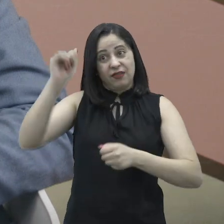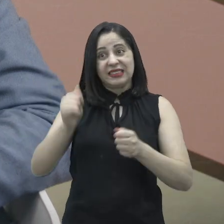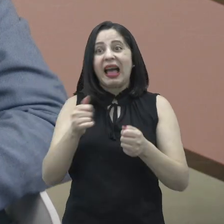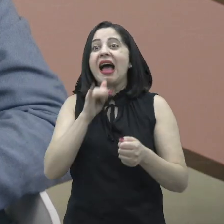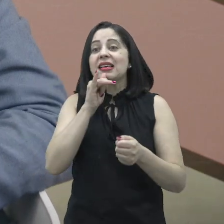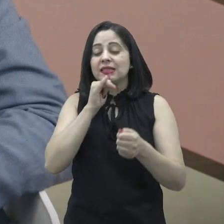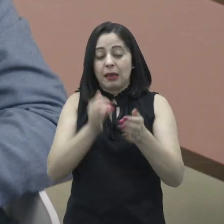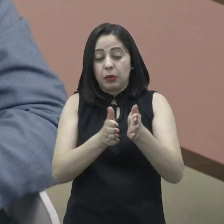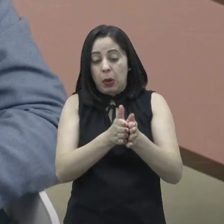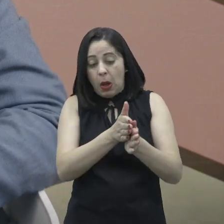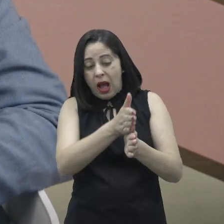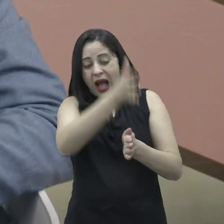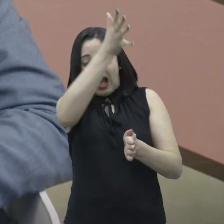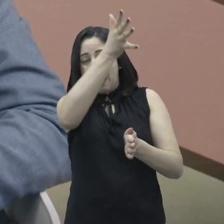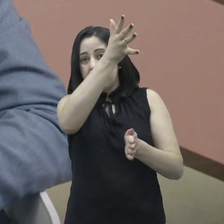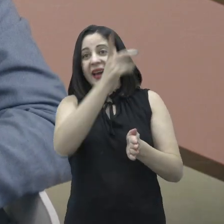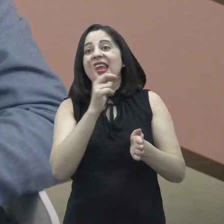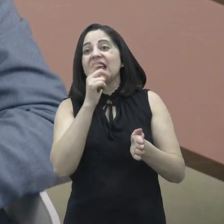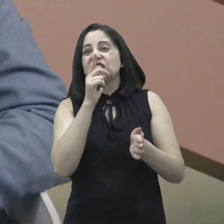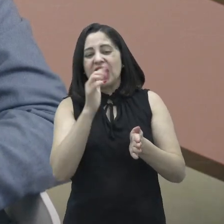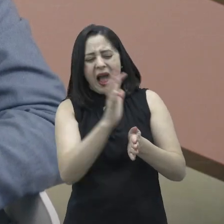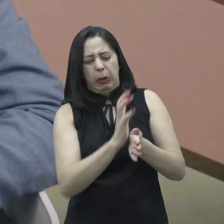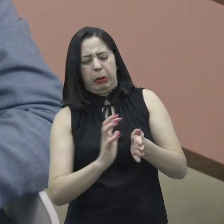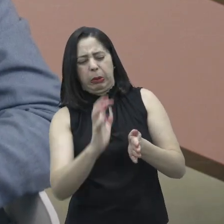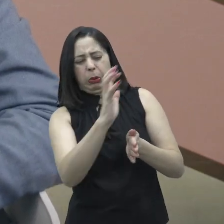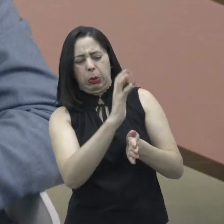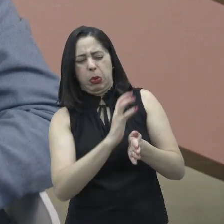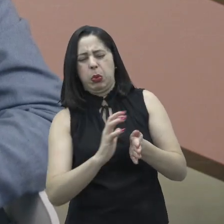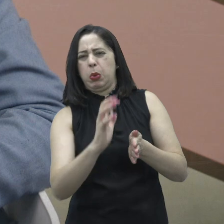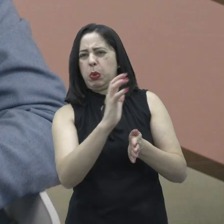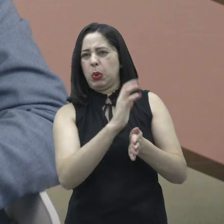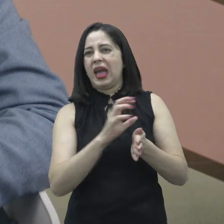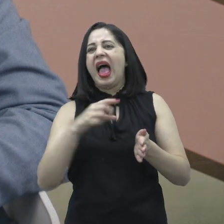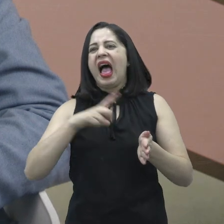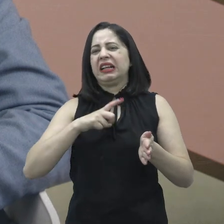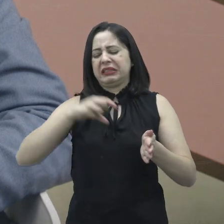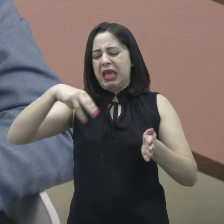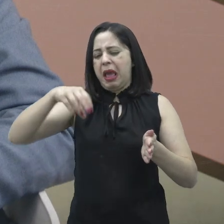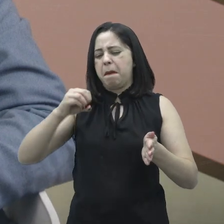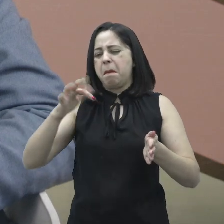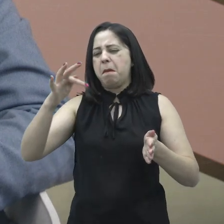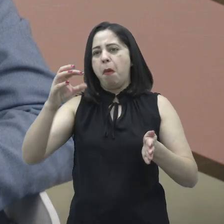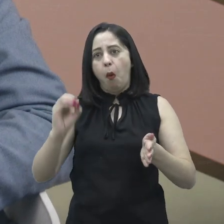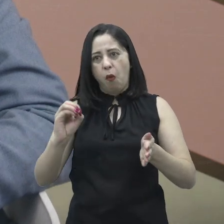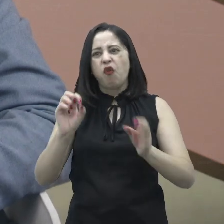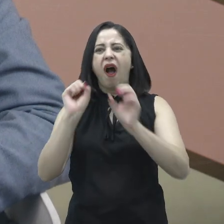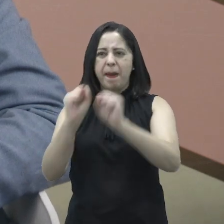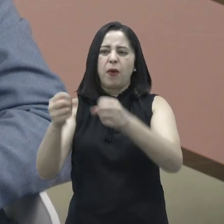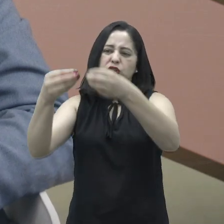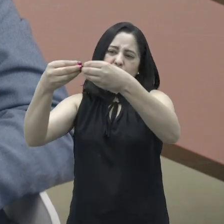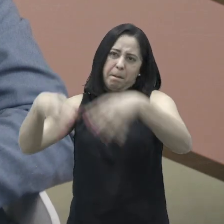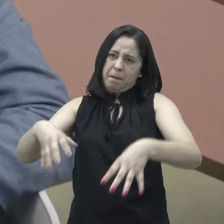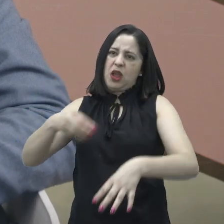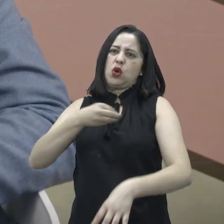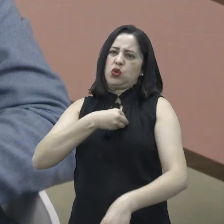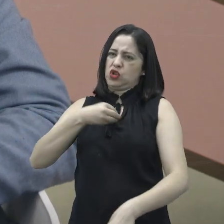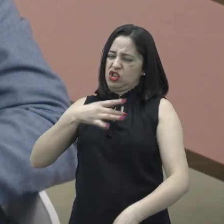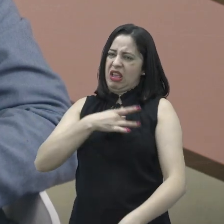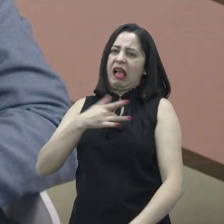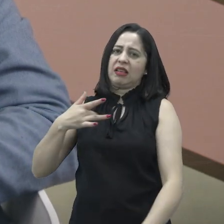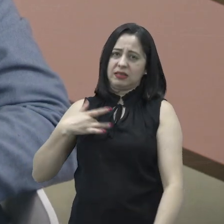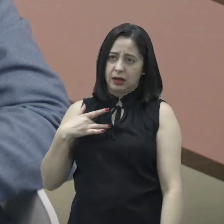porque você predispõe ali crescimento de ácaros, mofo, que eventualmente podem gerar a piora do sistema respiratório também. Então,